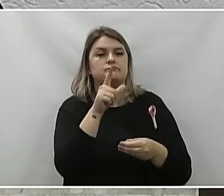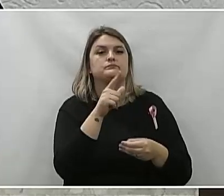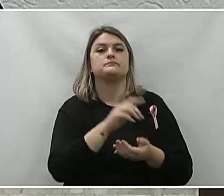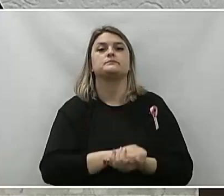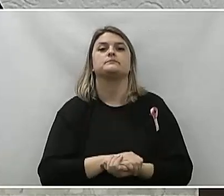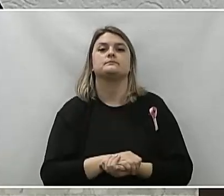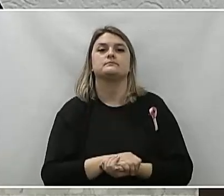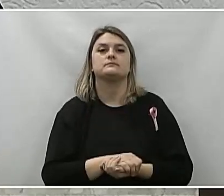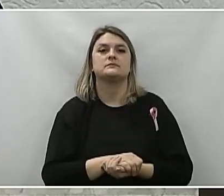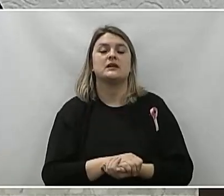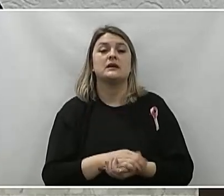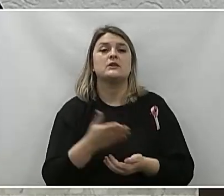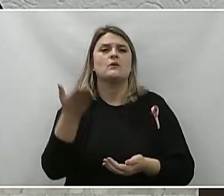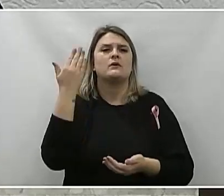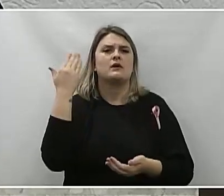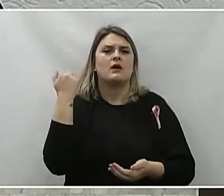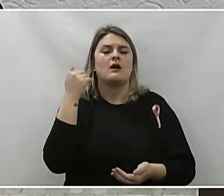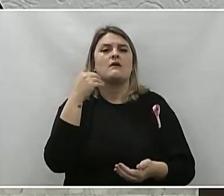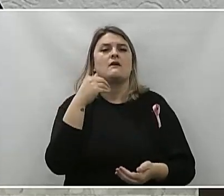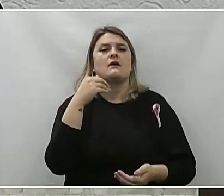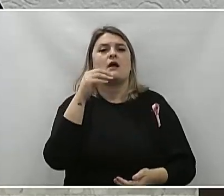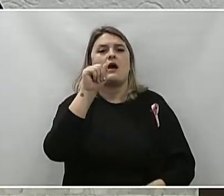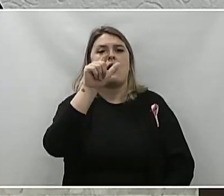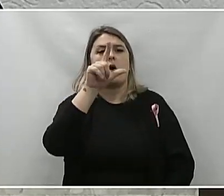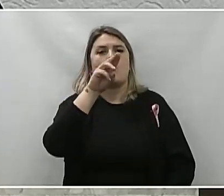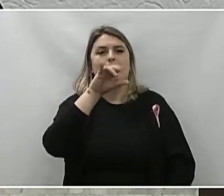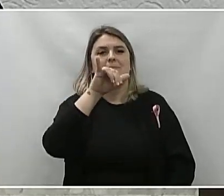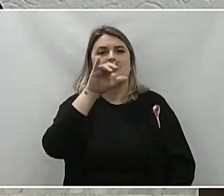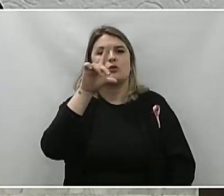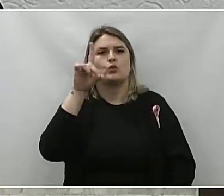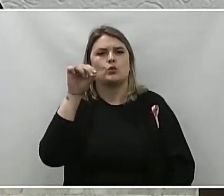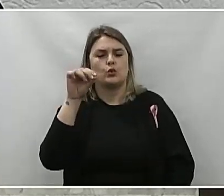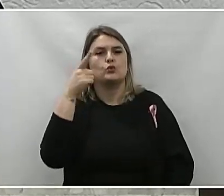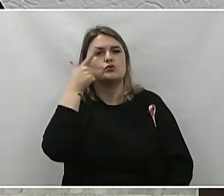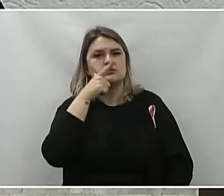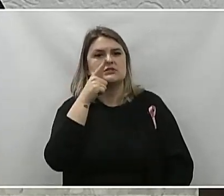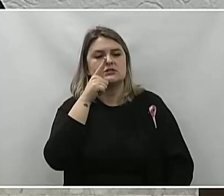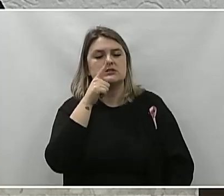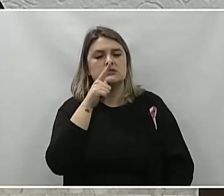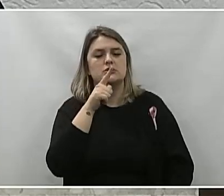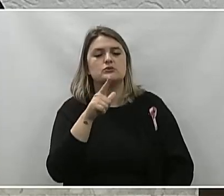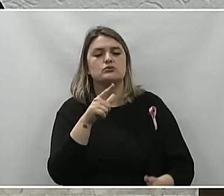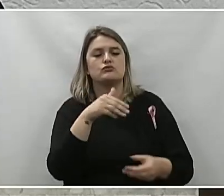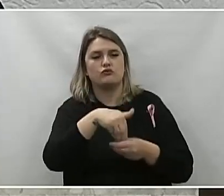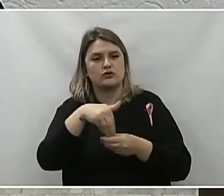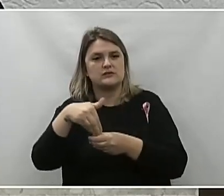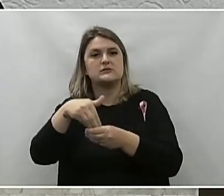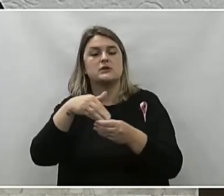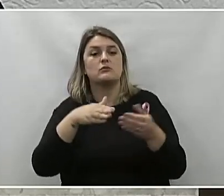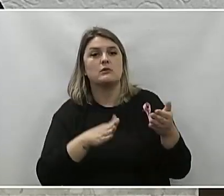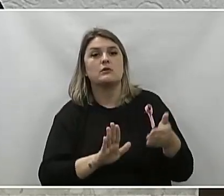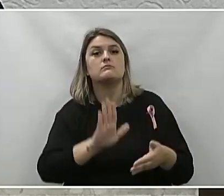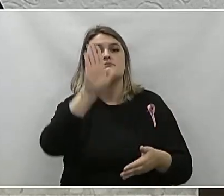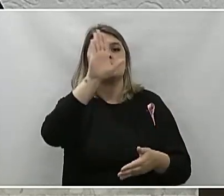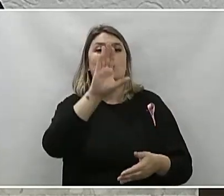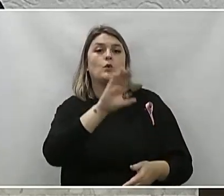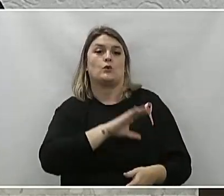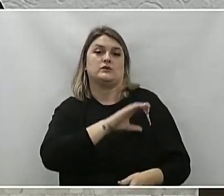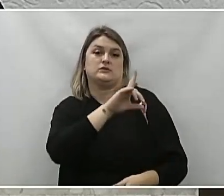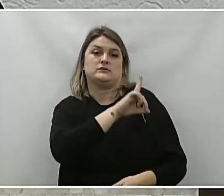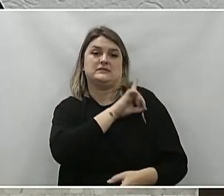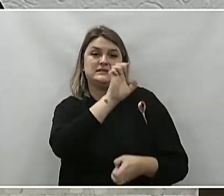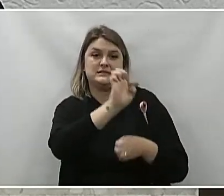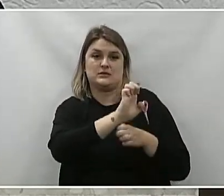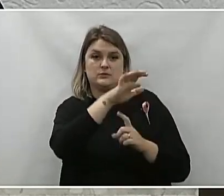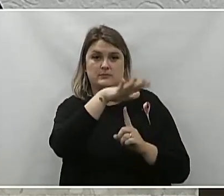Chapa almindo Ferreira dos Santos foi empossado pelo coordenador Estadual do consegue do